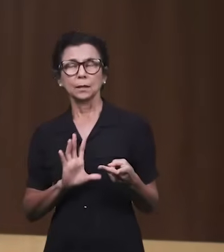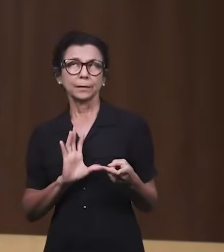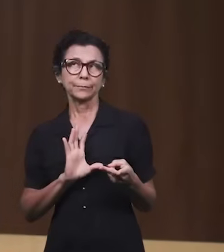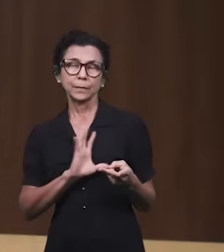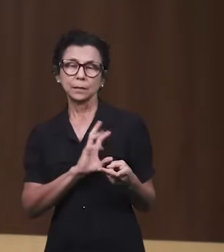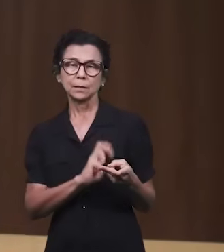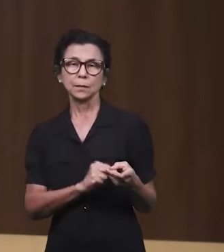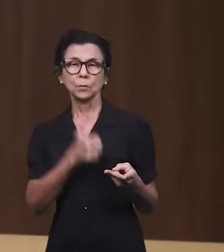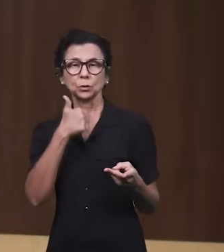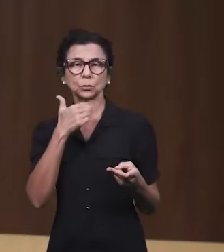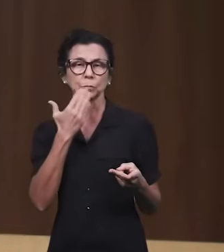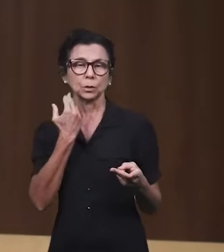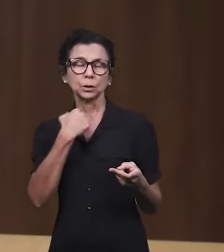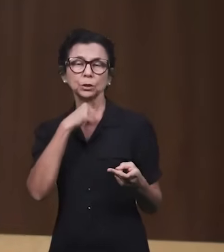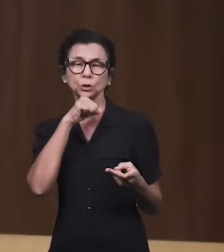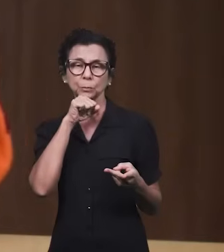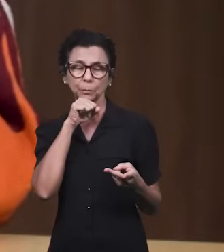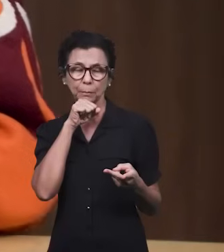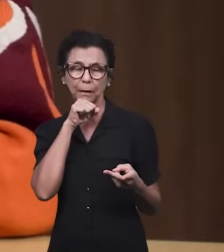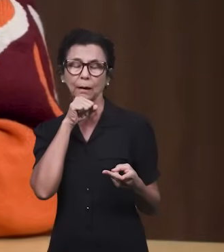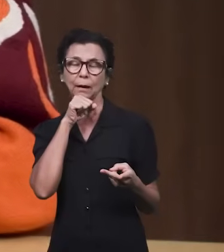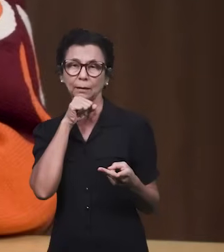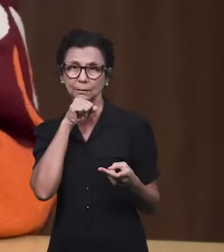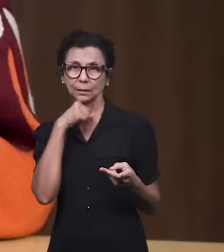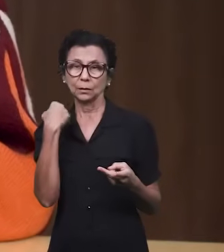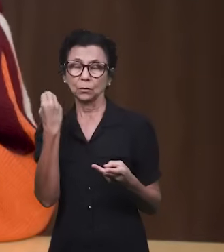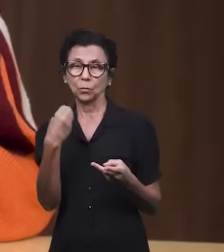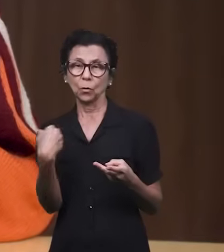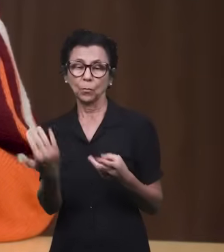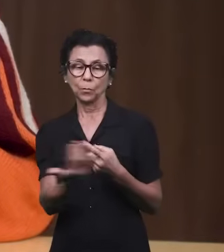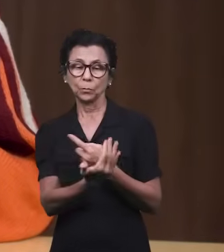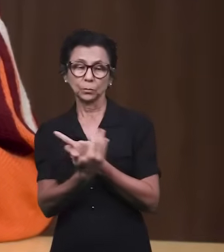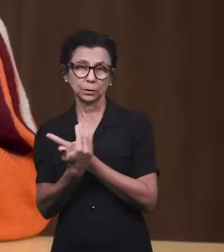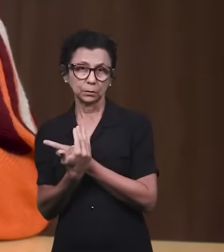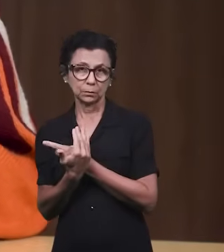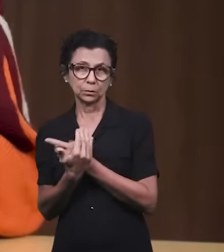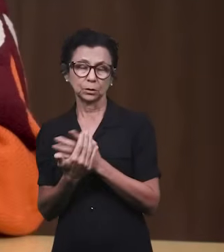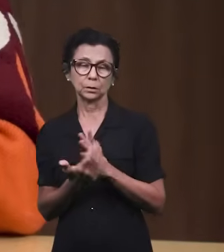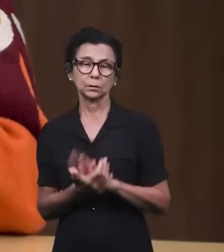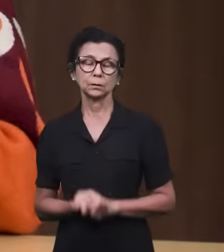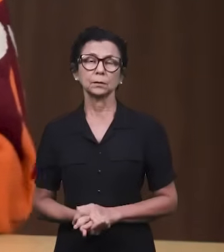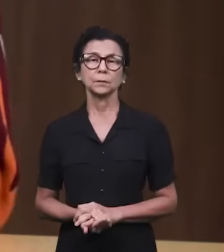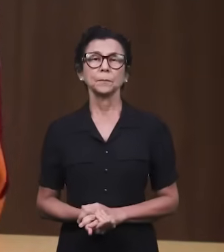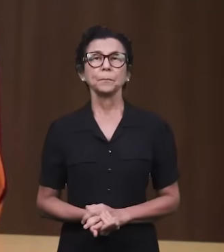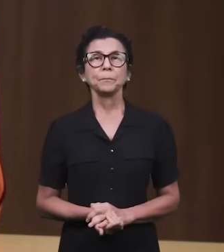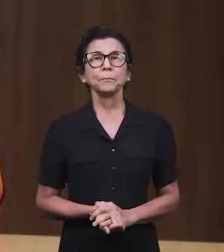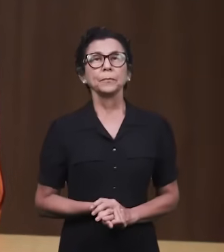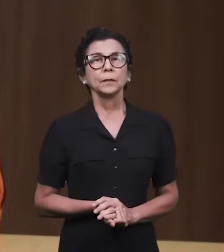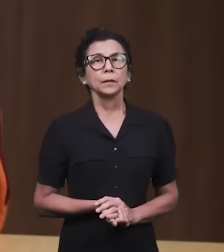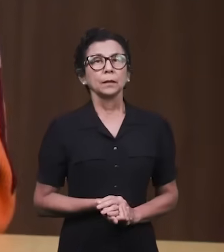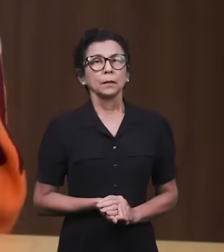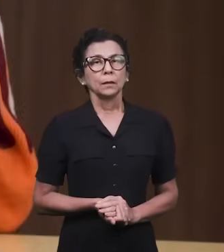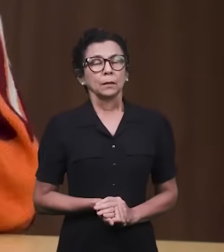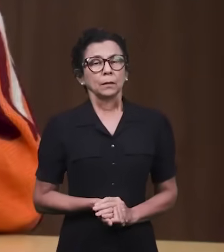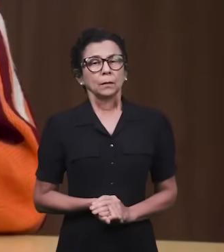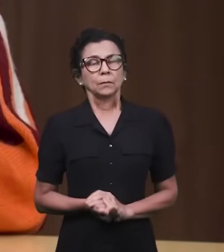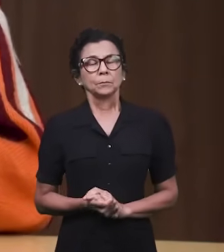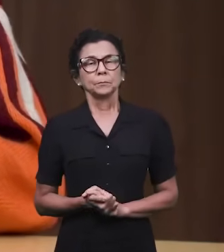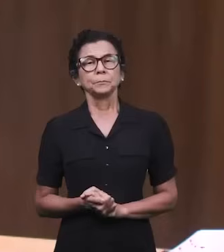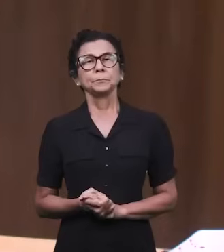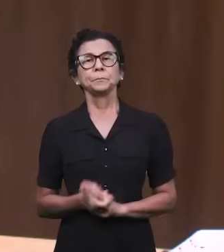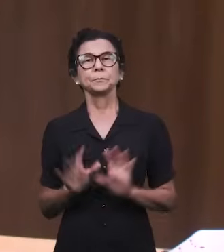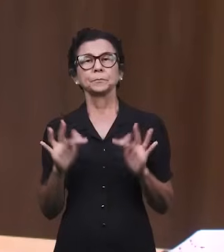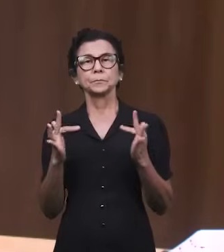A Jaqueline foi falando desse olhar, do chamar para fazer junto. Então, quais são essas para os pais ficarem